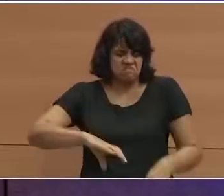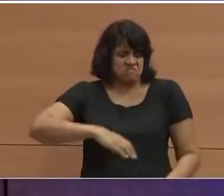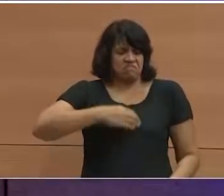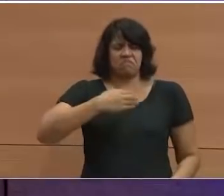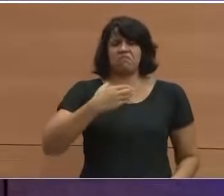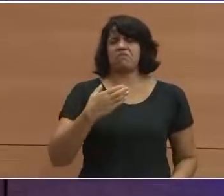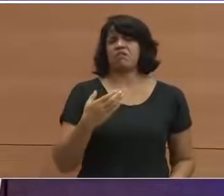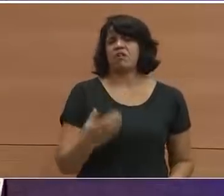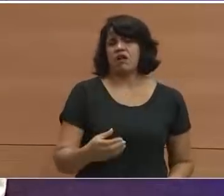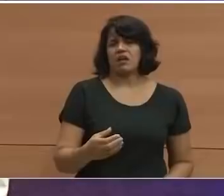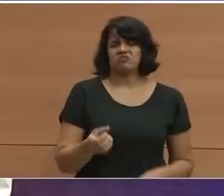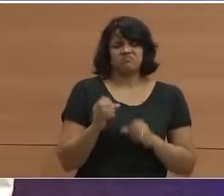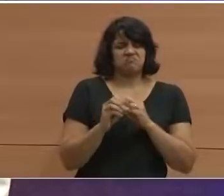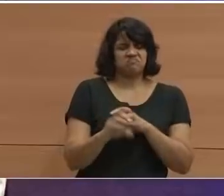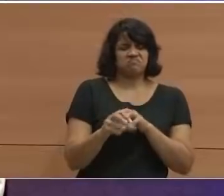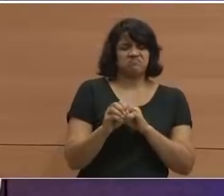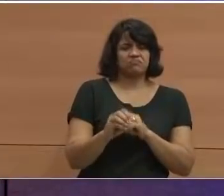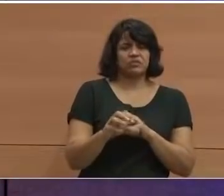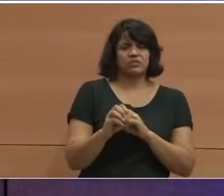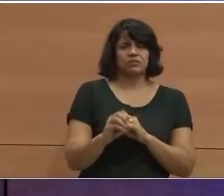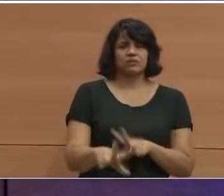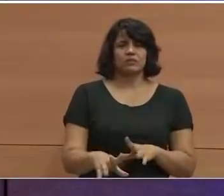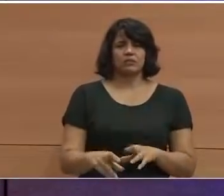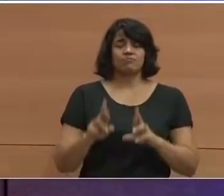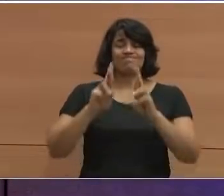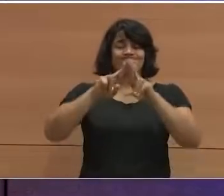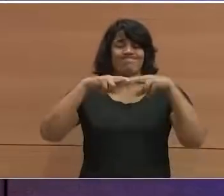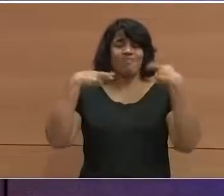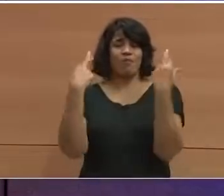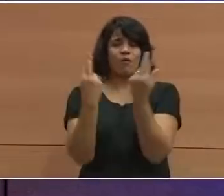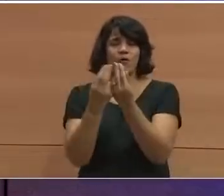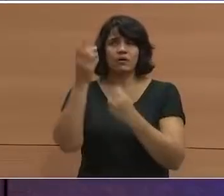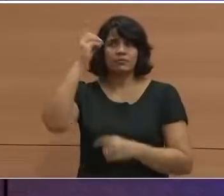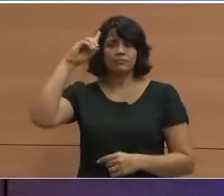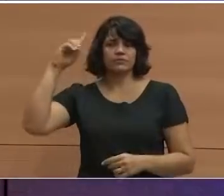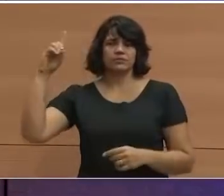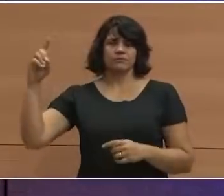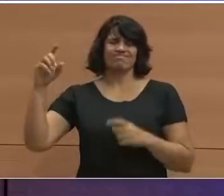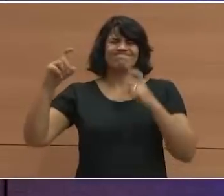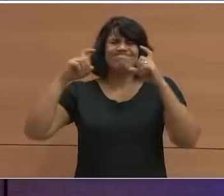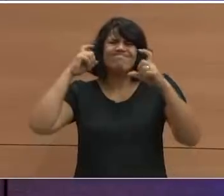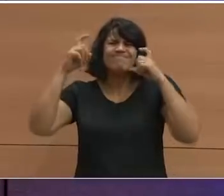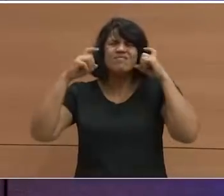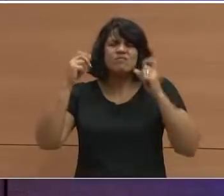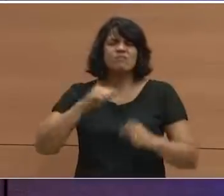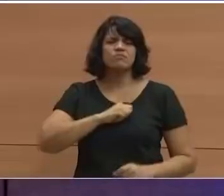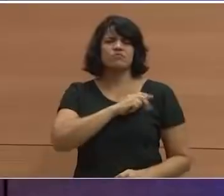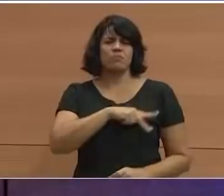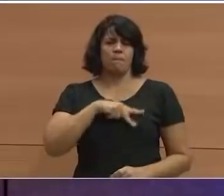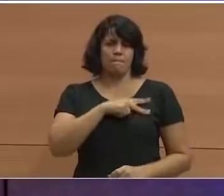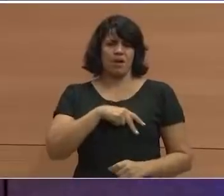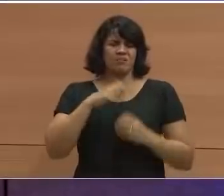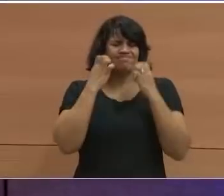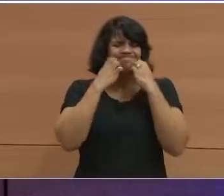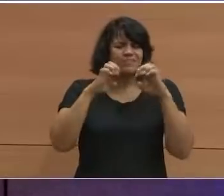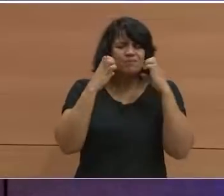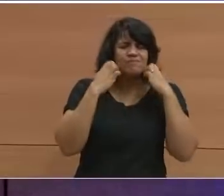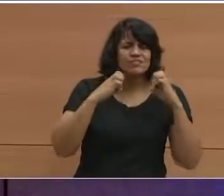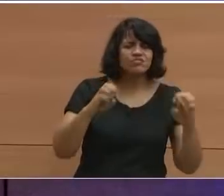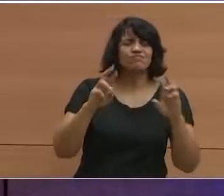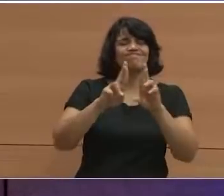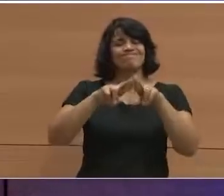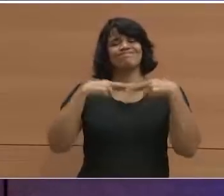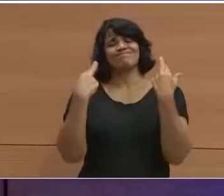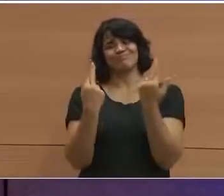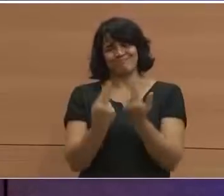e persuadindo com respeito ao reino de Deus. A preocupação dele era pregar o evangelho do reino,